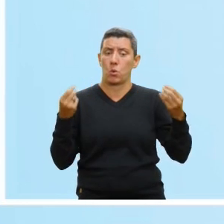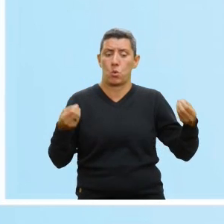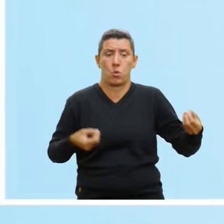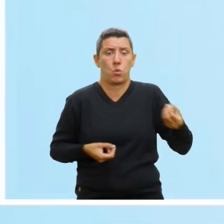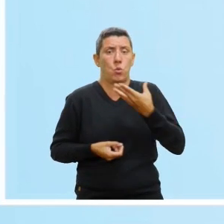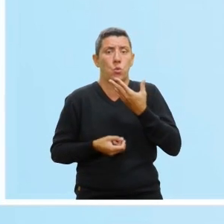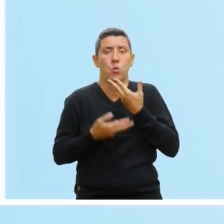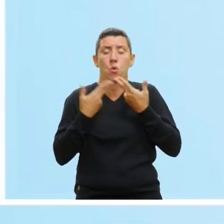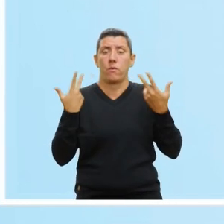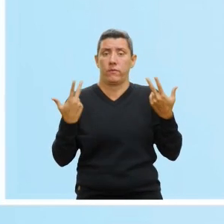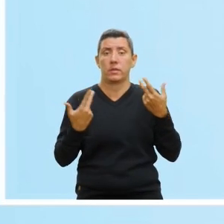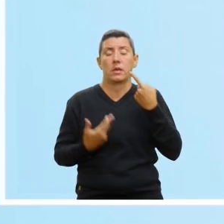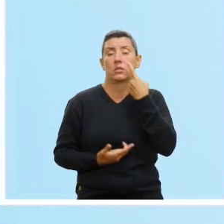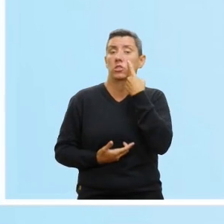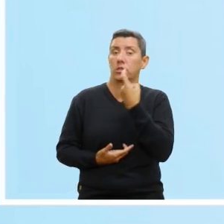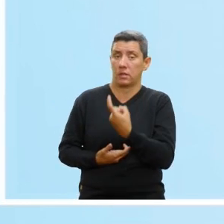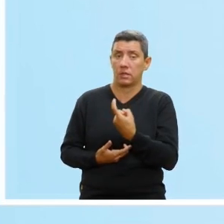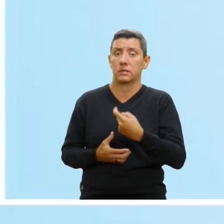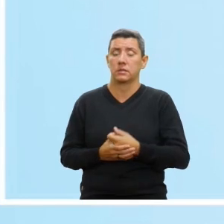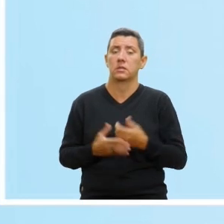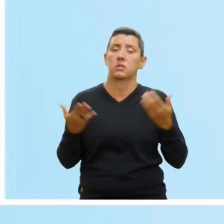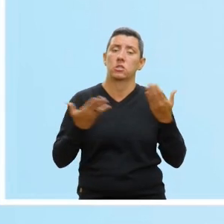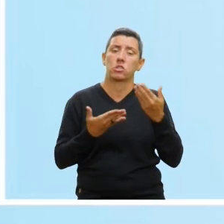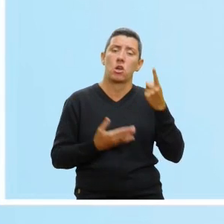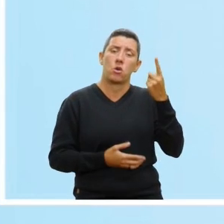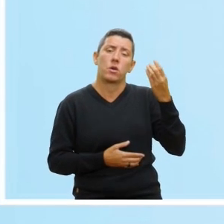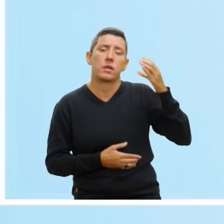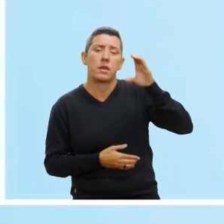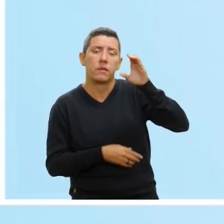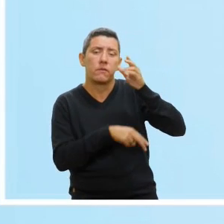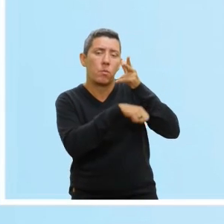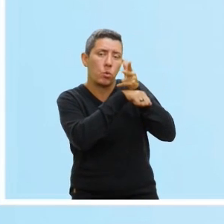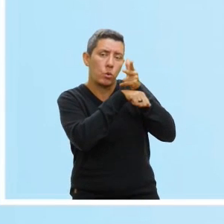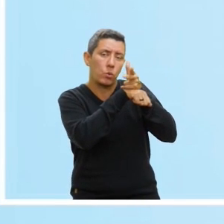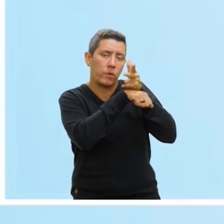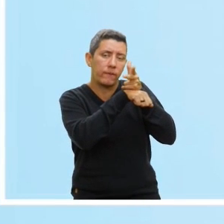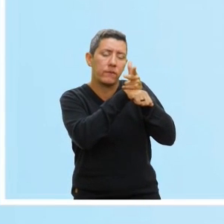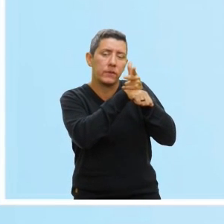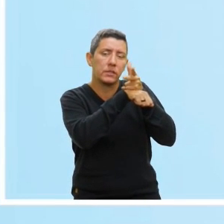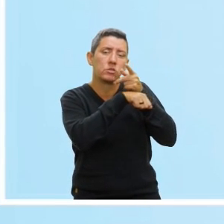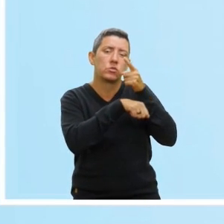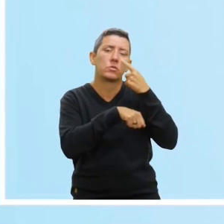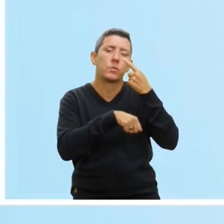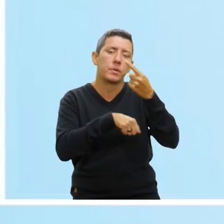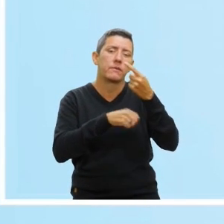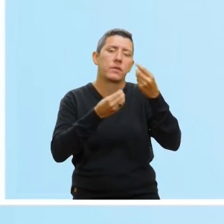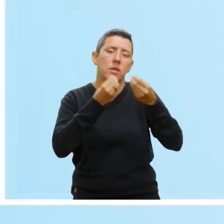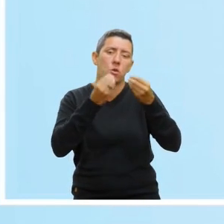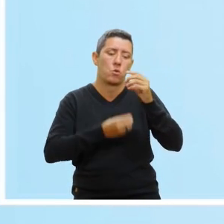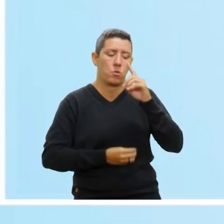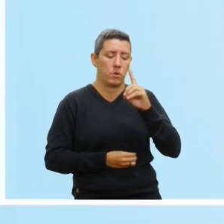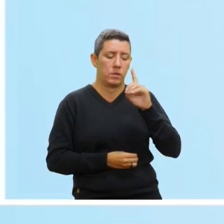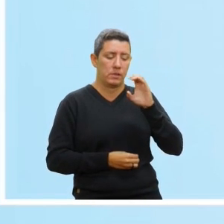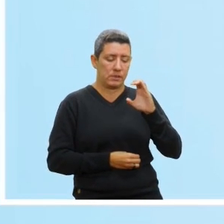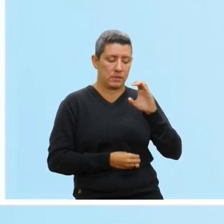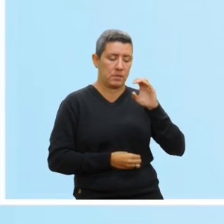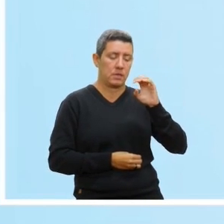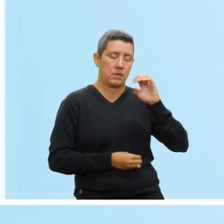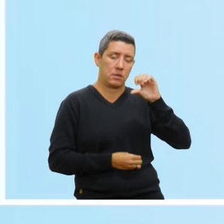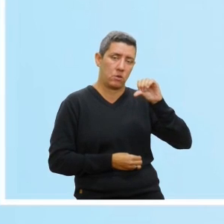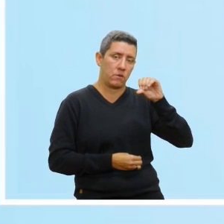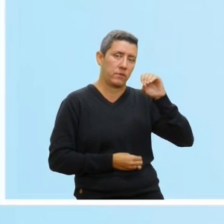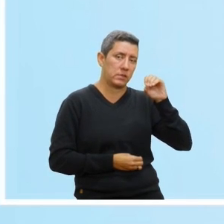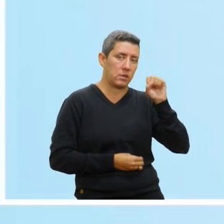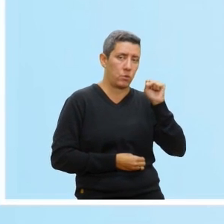muito interessante. Eu vou colocar um vídeo aqui que mostra um pouco mais do DC908 e eu retorno em